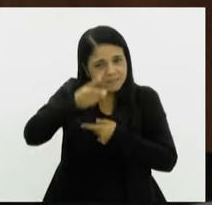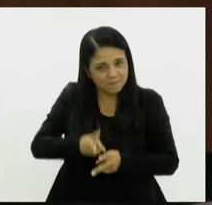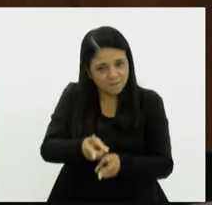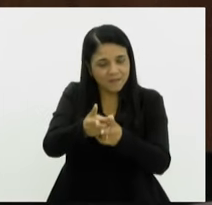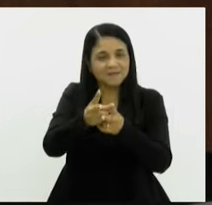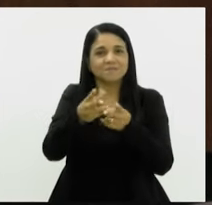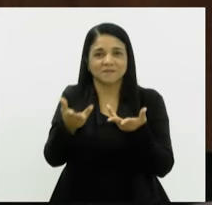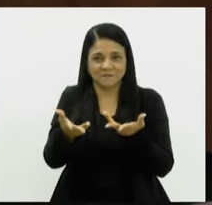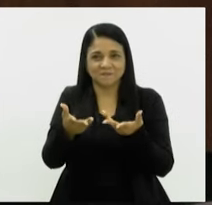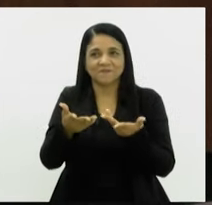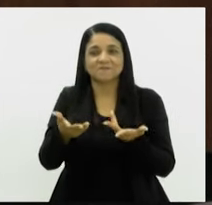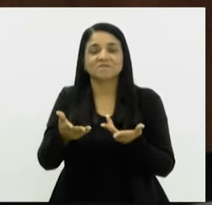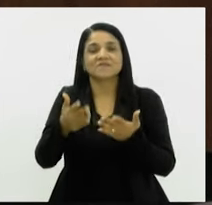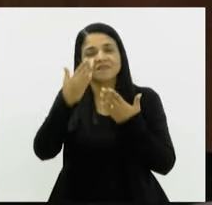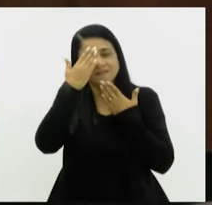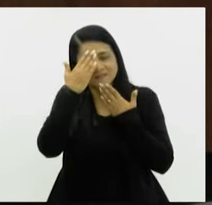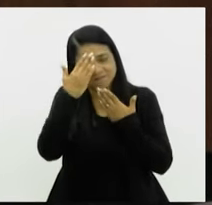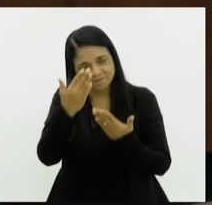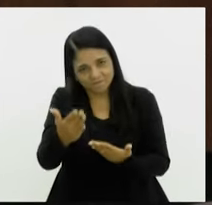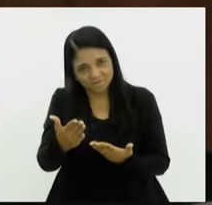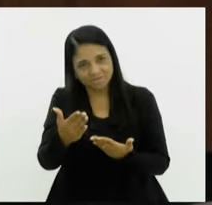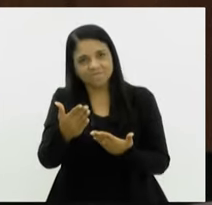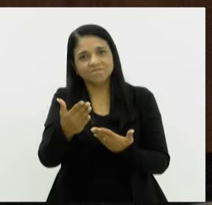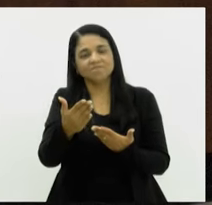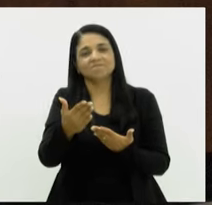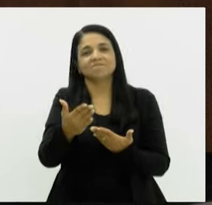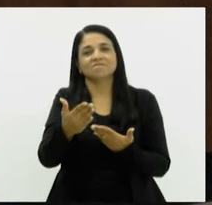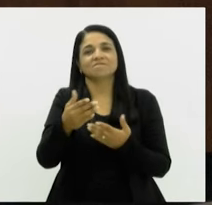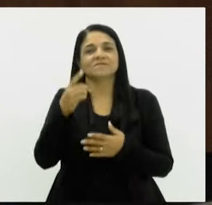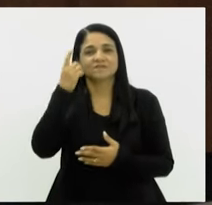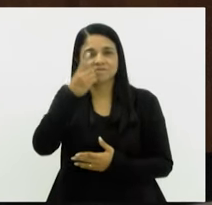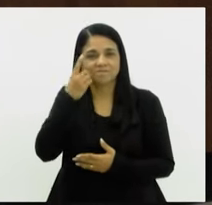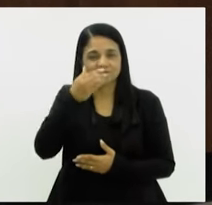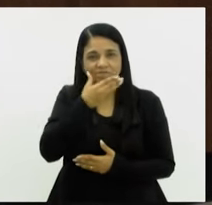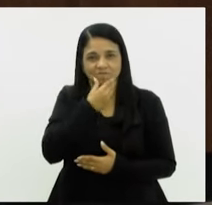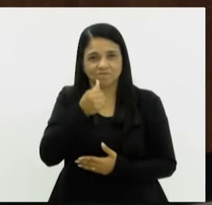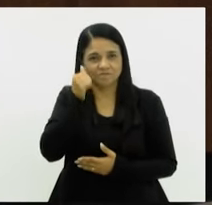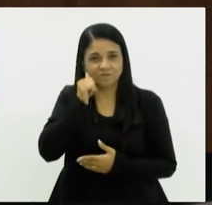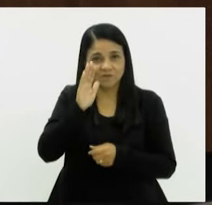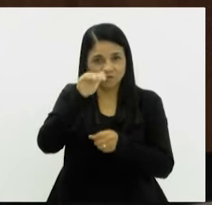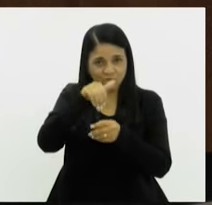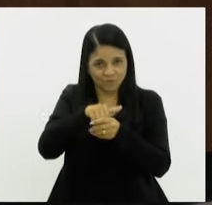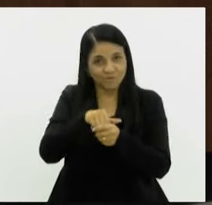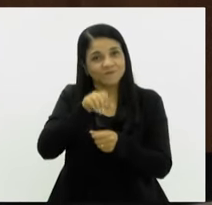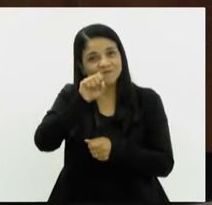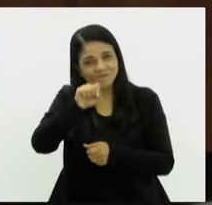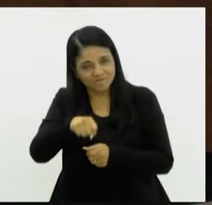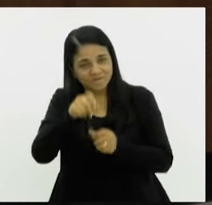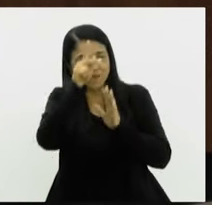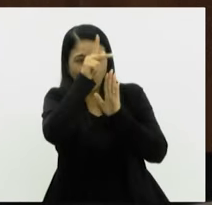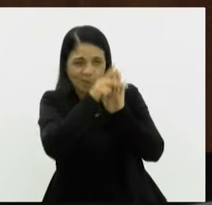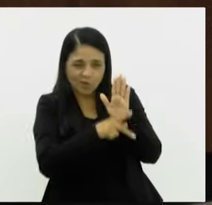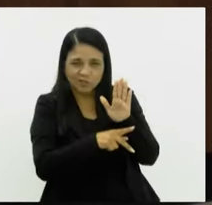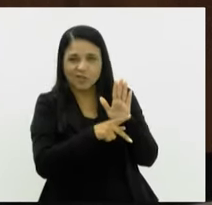Então, eu quero aqui agradecer a todos os deputados e deputadas que votaram favoravelmente a este projeto, que é